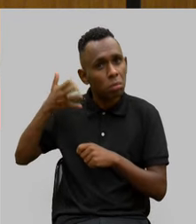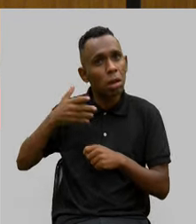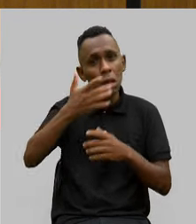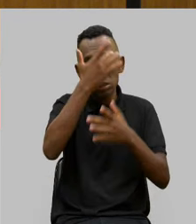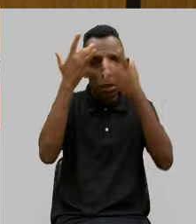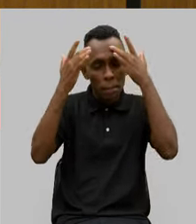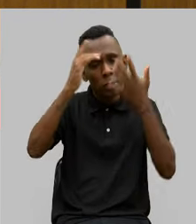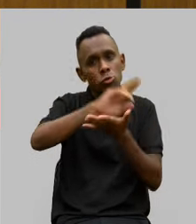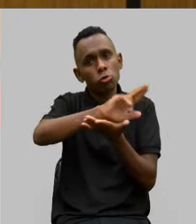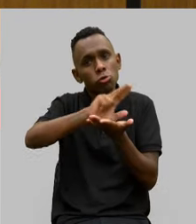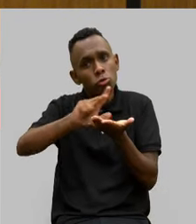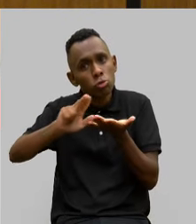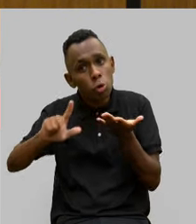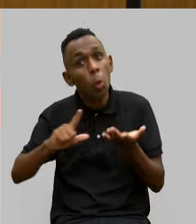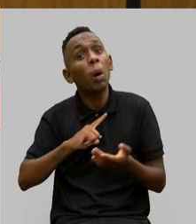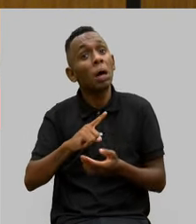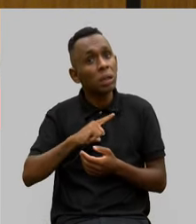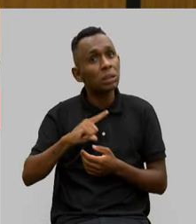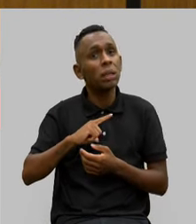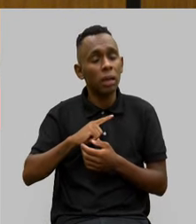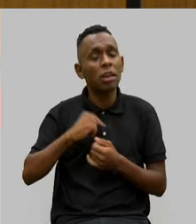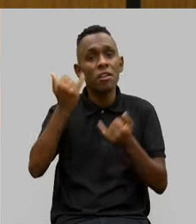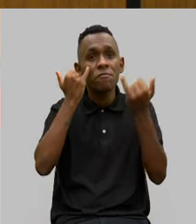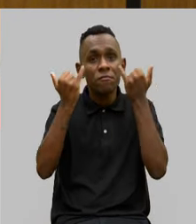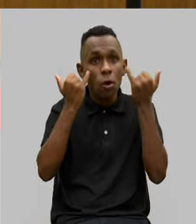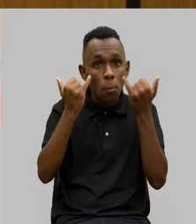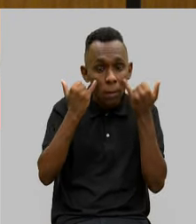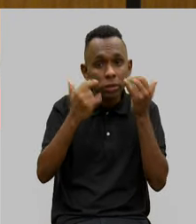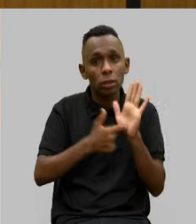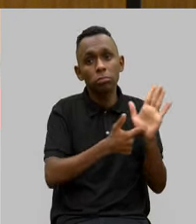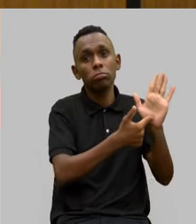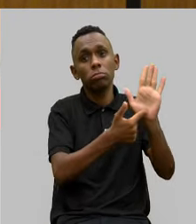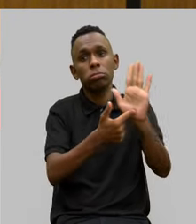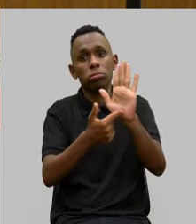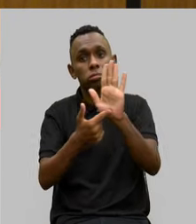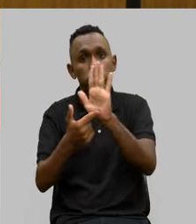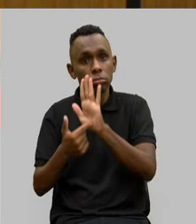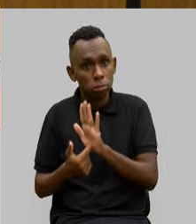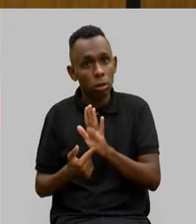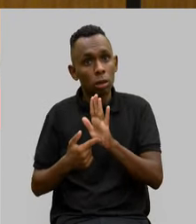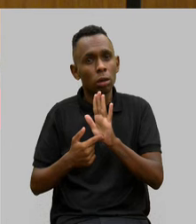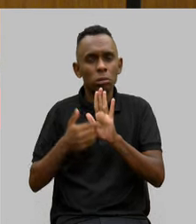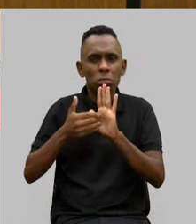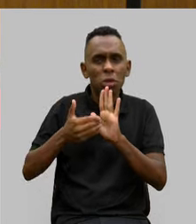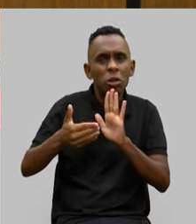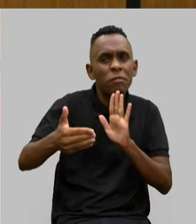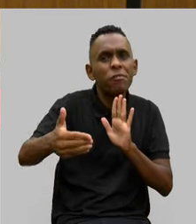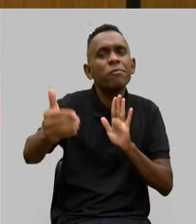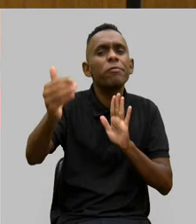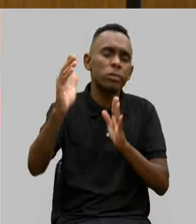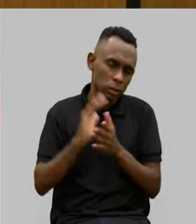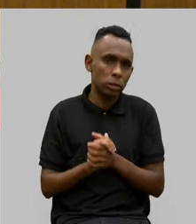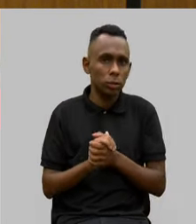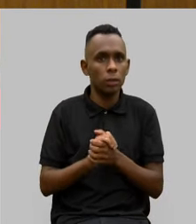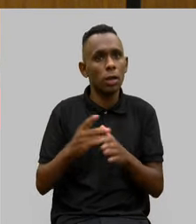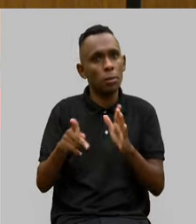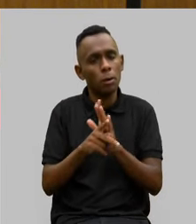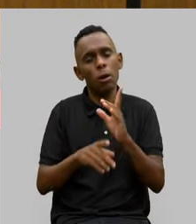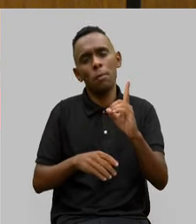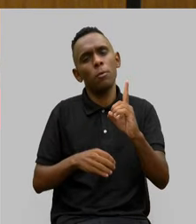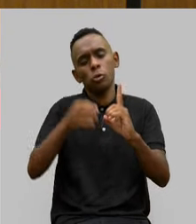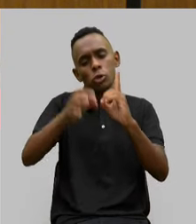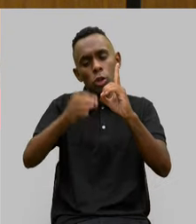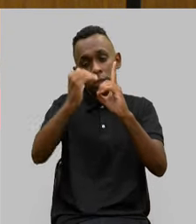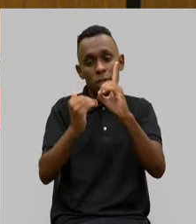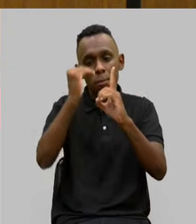pessoas têm de levantar essas informações de trazer essas informações para que daqui a algum tempo o desembargador Henrique venha aqui